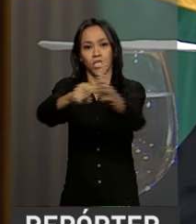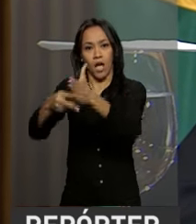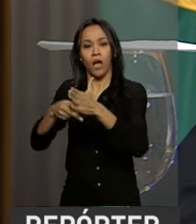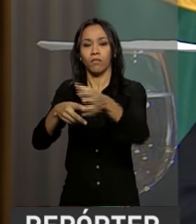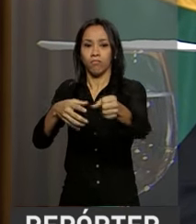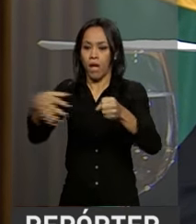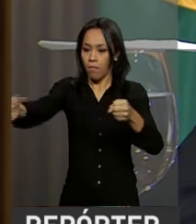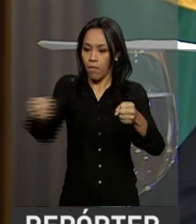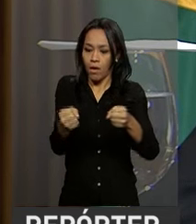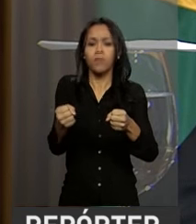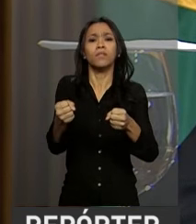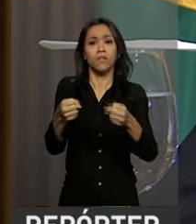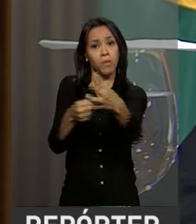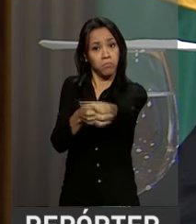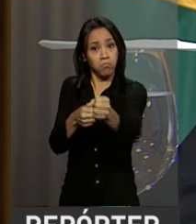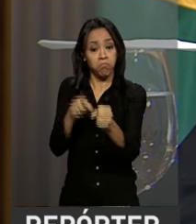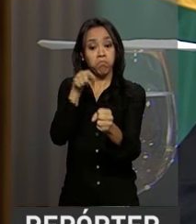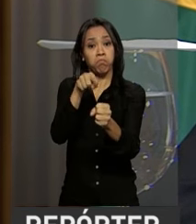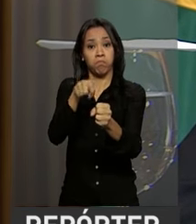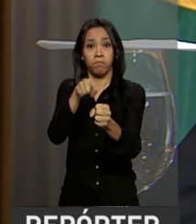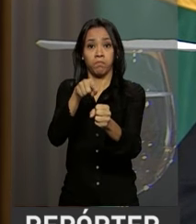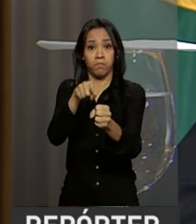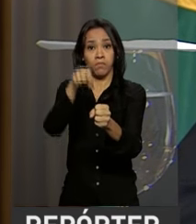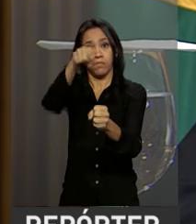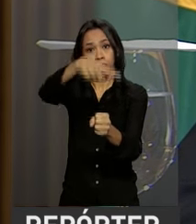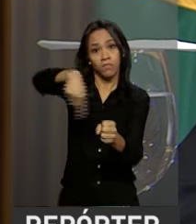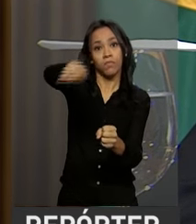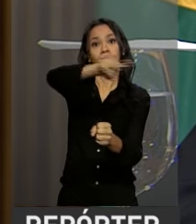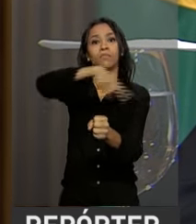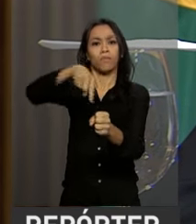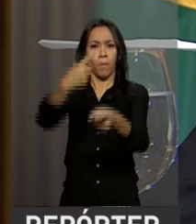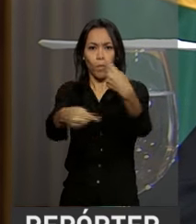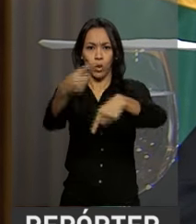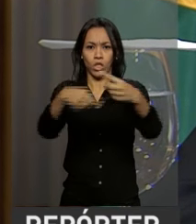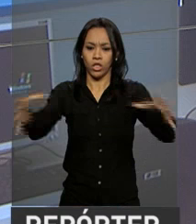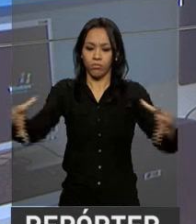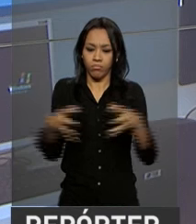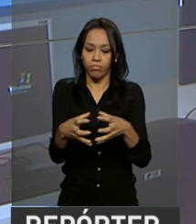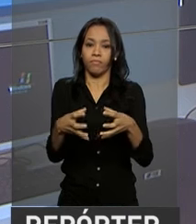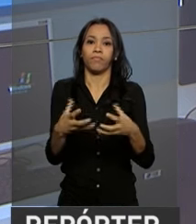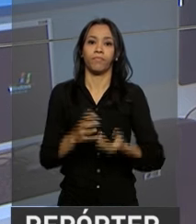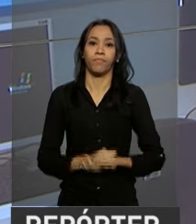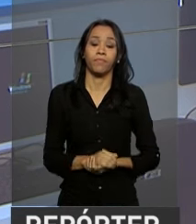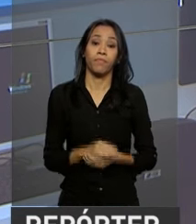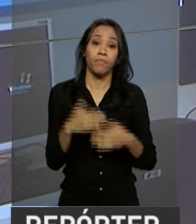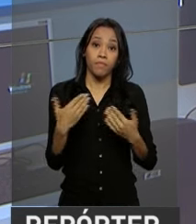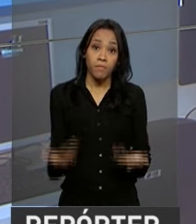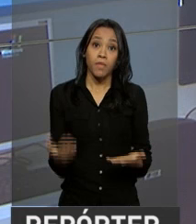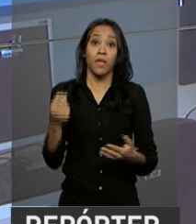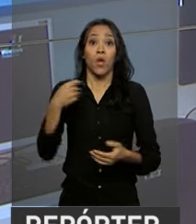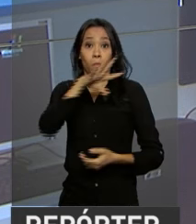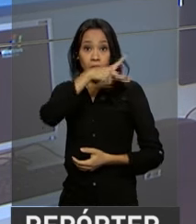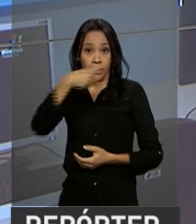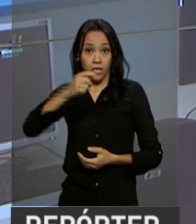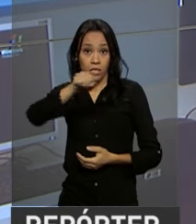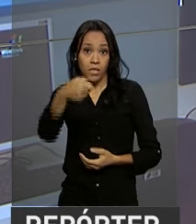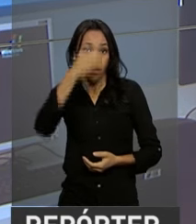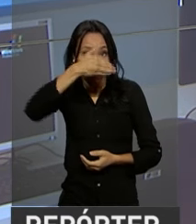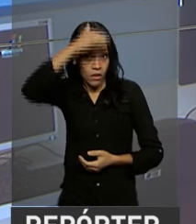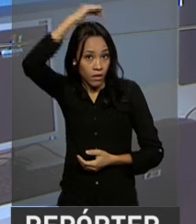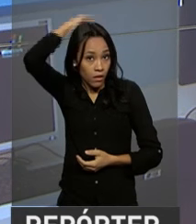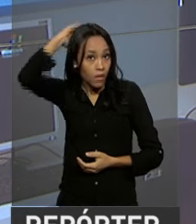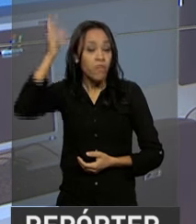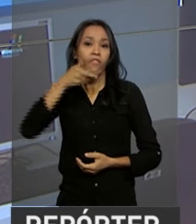sindicais e com a participação da classe política do país. Michel Temer também anunciou que